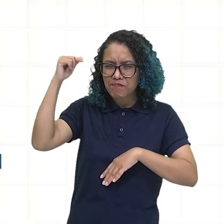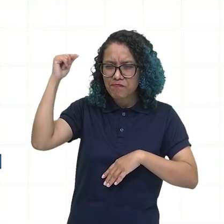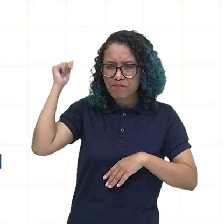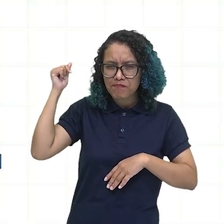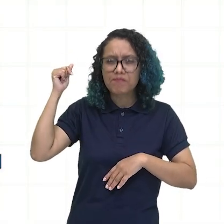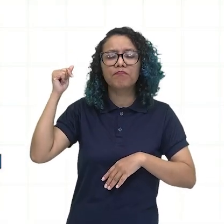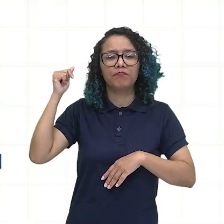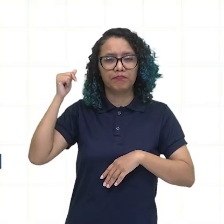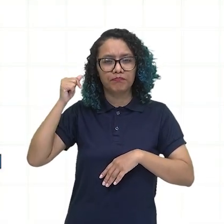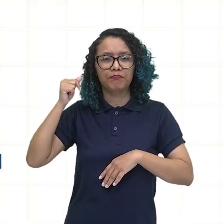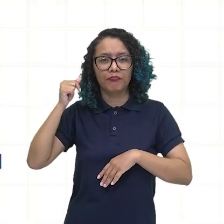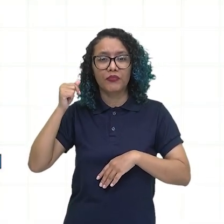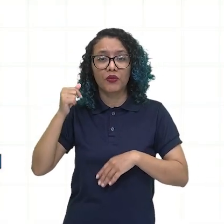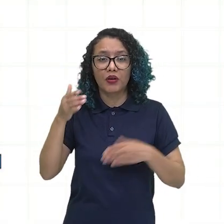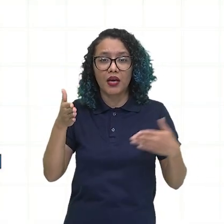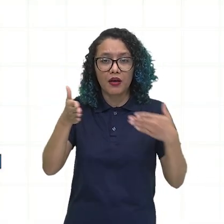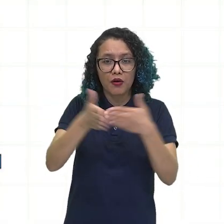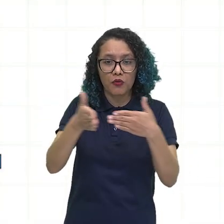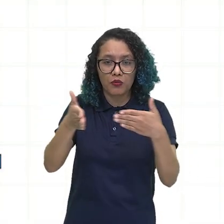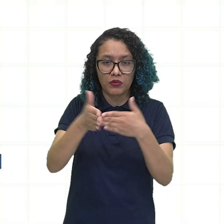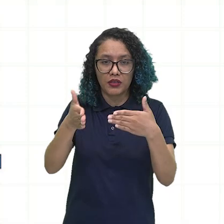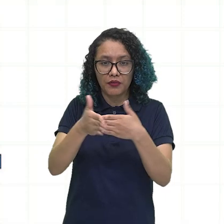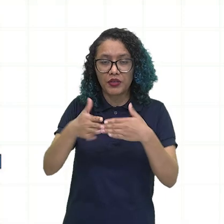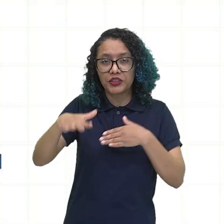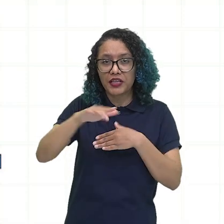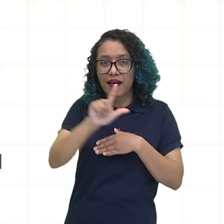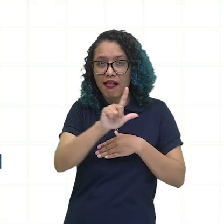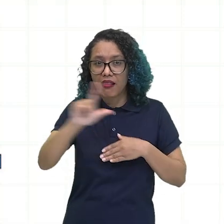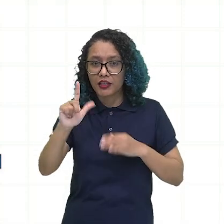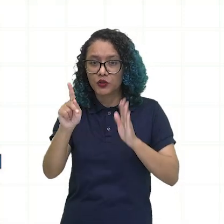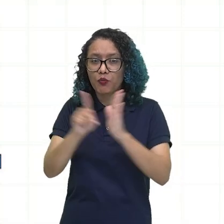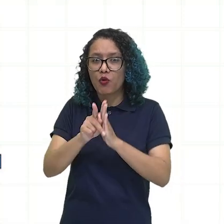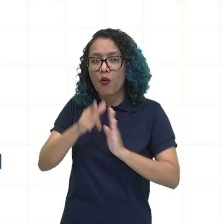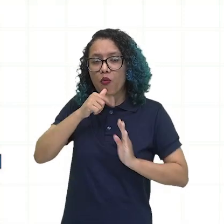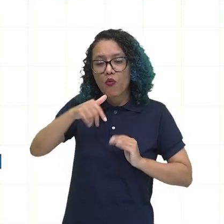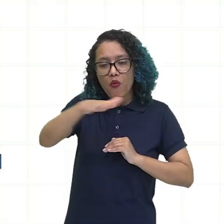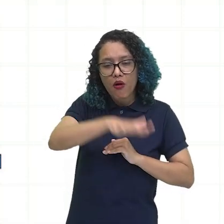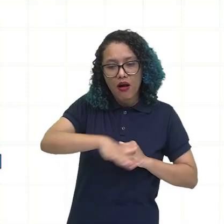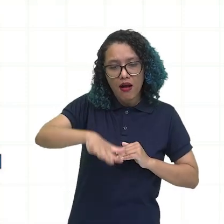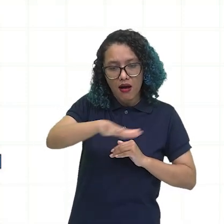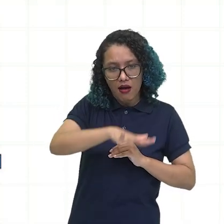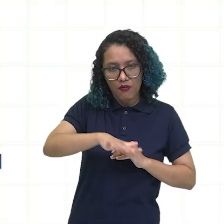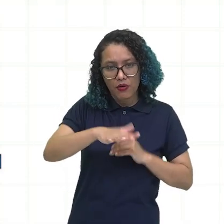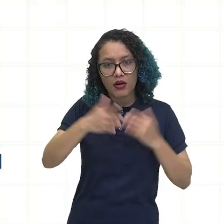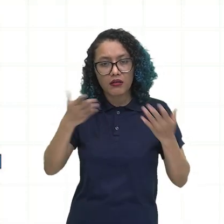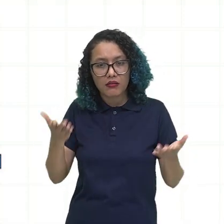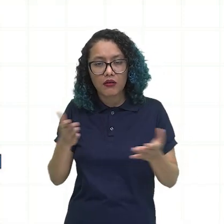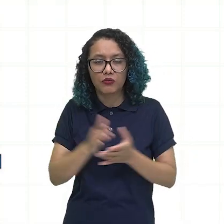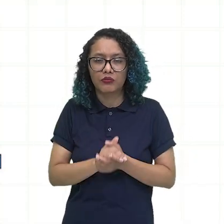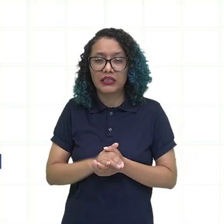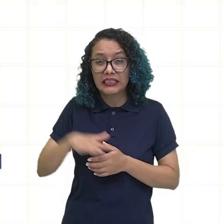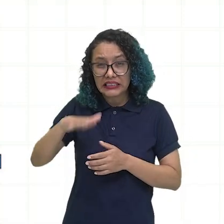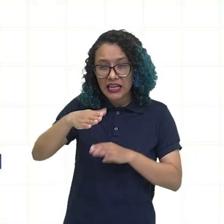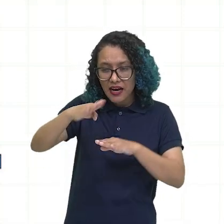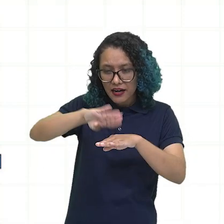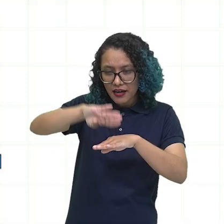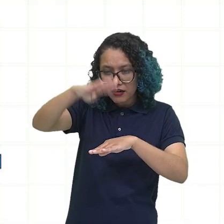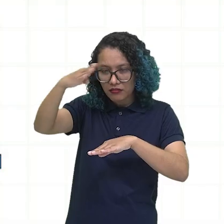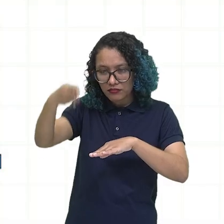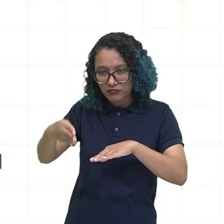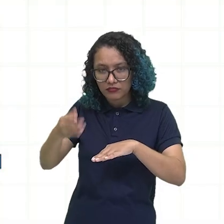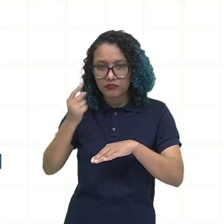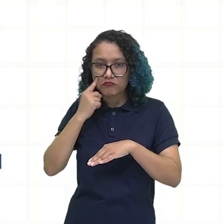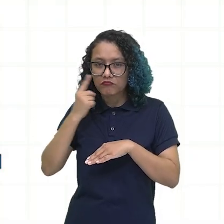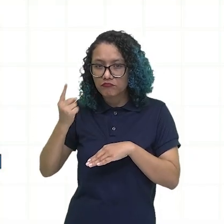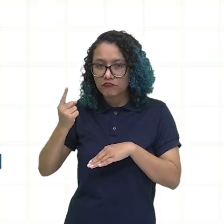O limite leste da bacia, certo? Então, esse escudo cristalino, observem aqui,